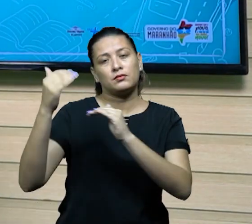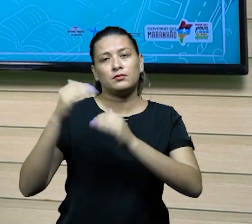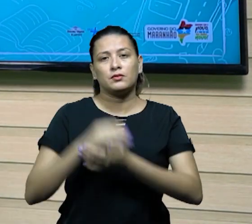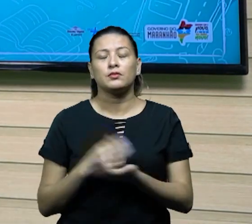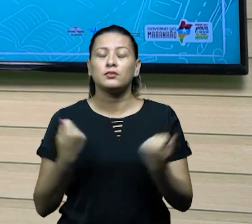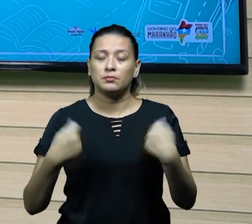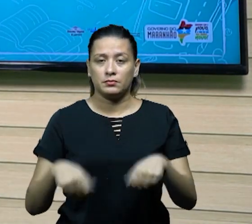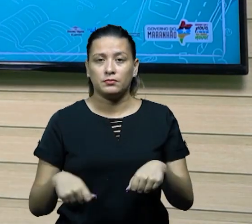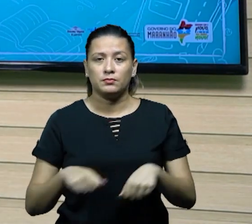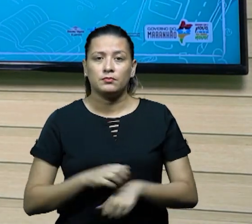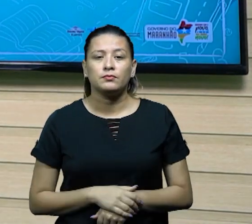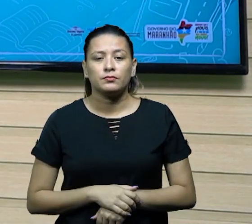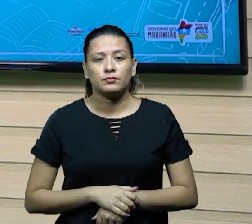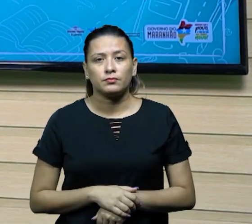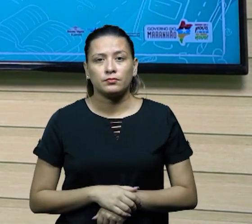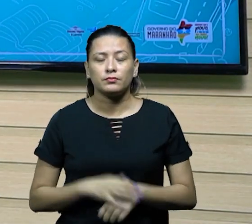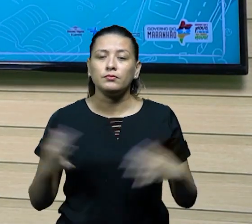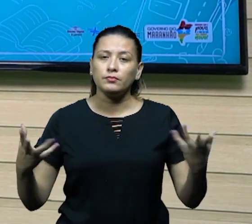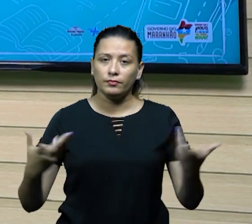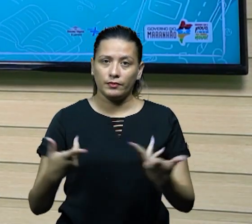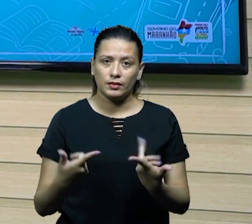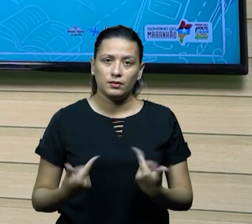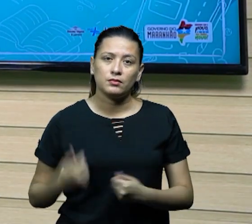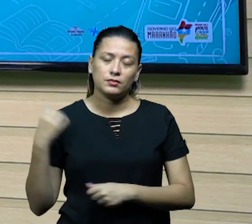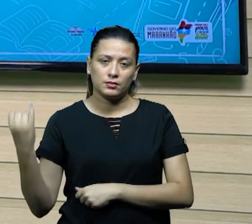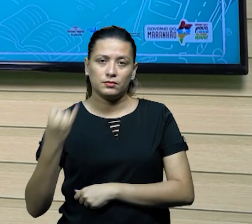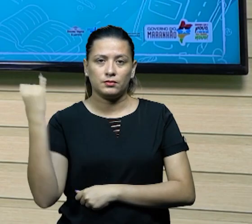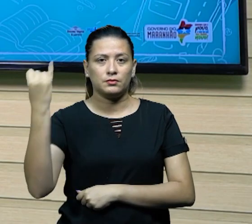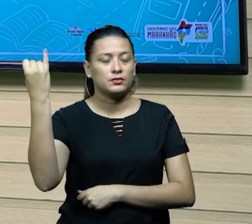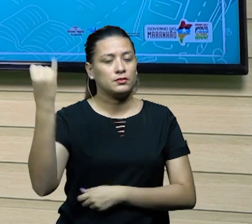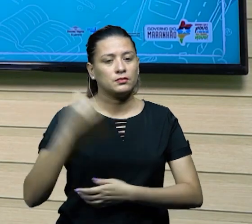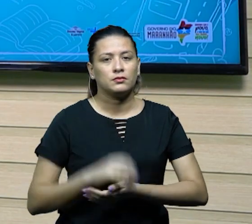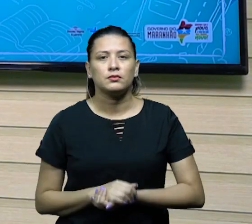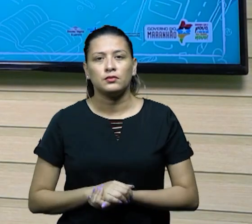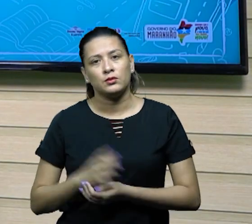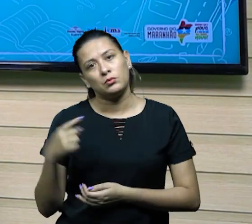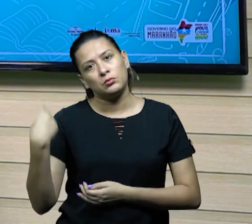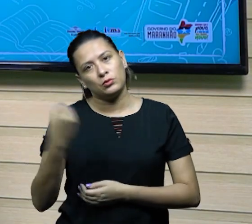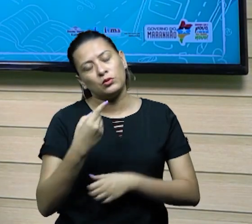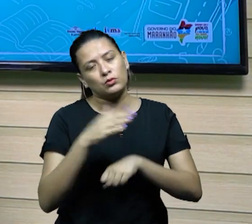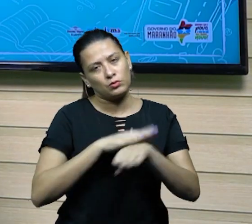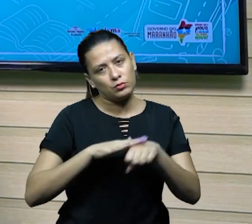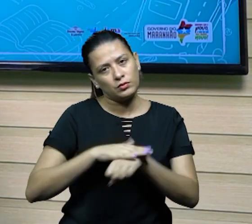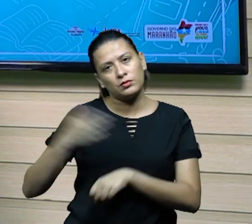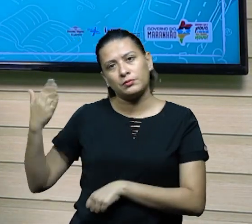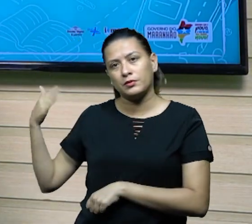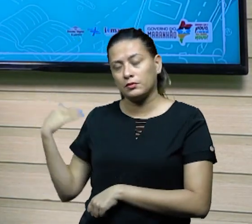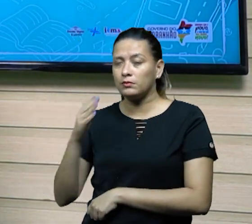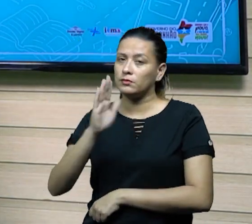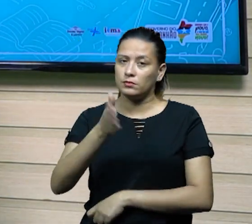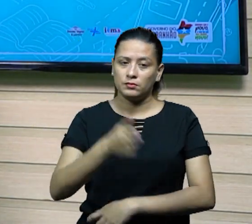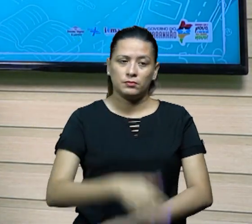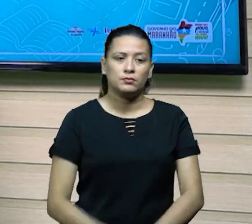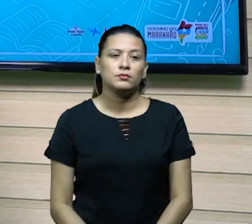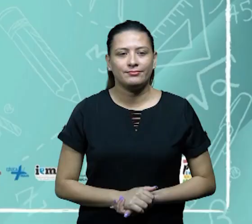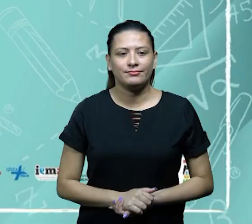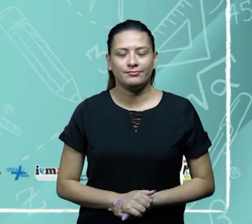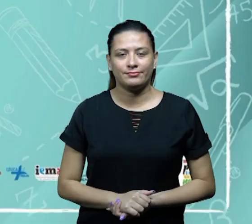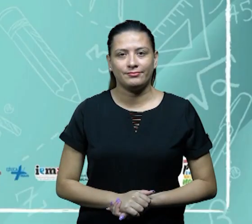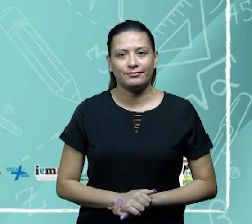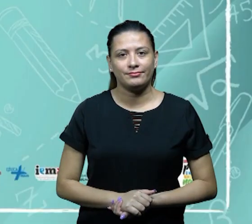precisa buscar desenvolver as suas competências. Então, a qualificação é extremamente importante, como nós já falamos